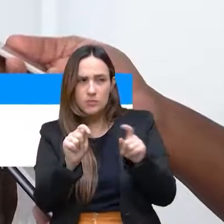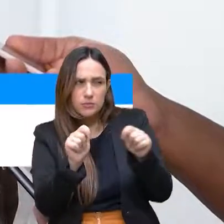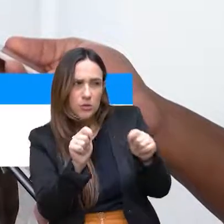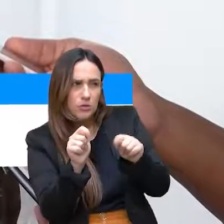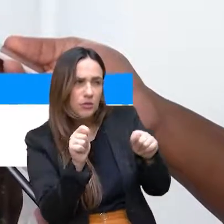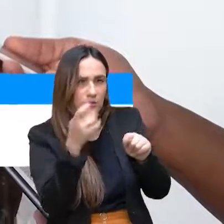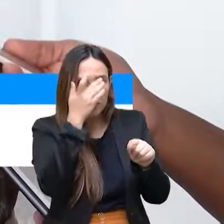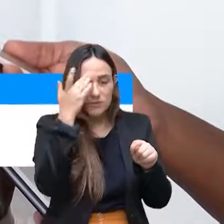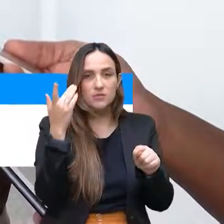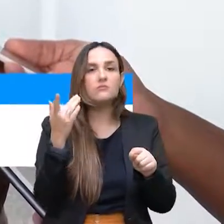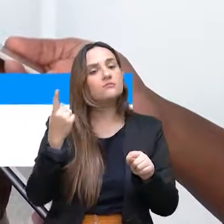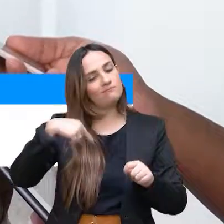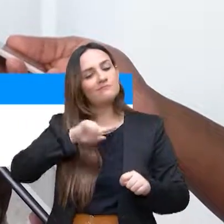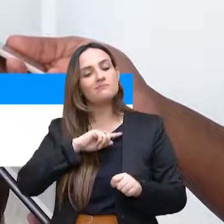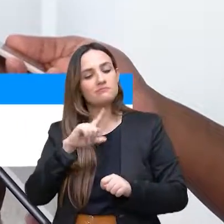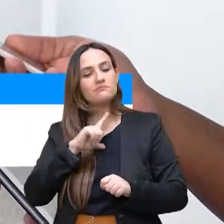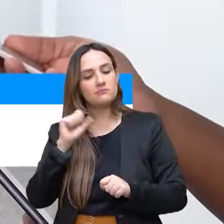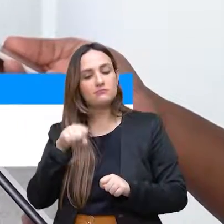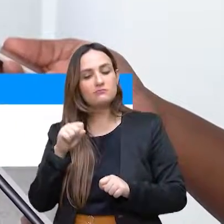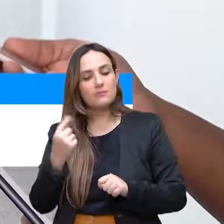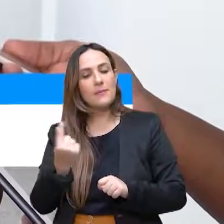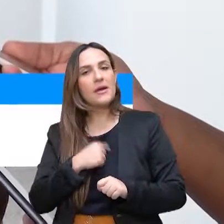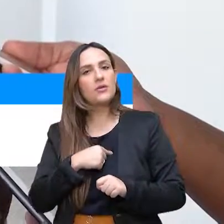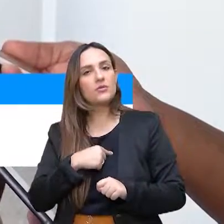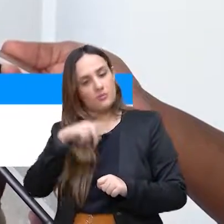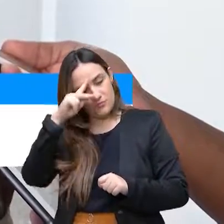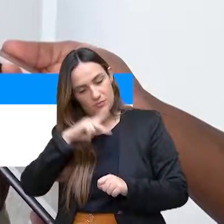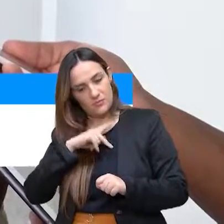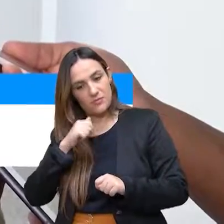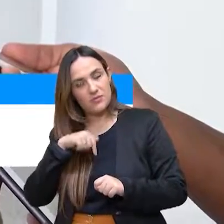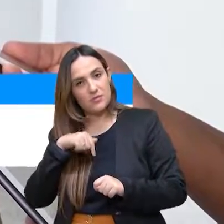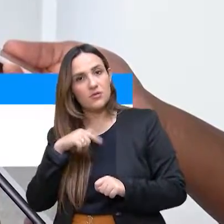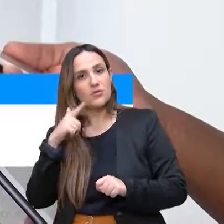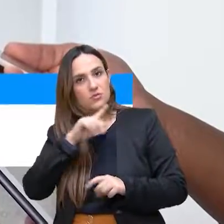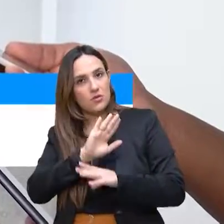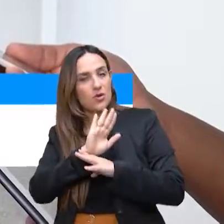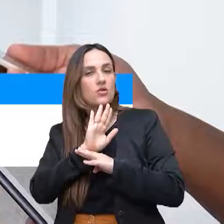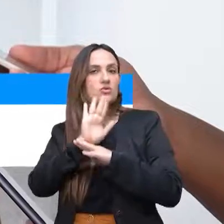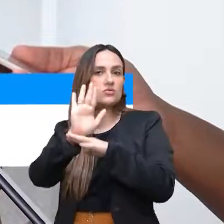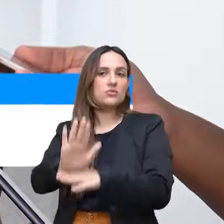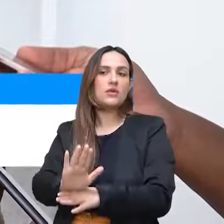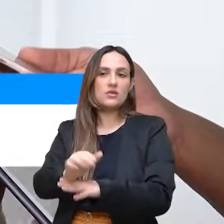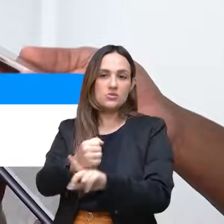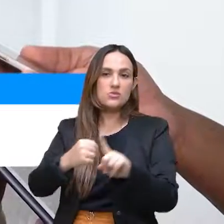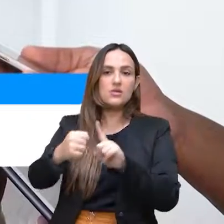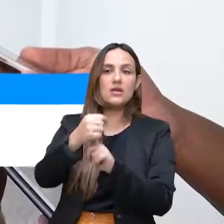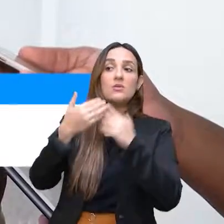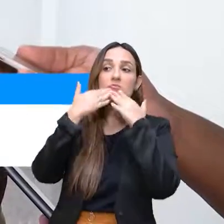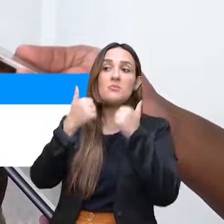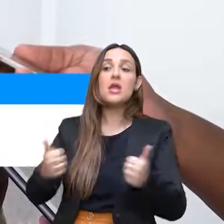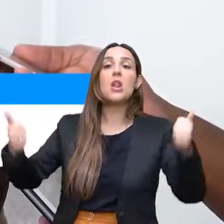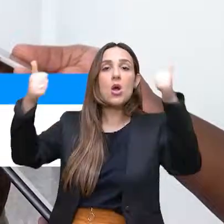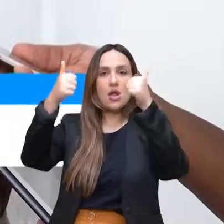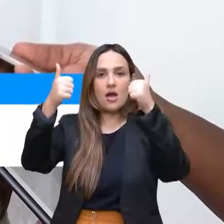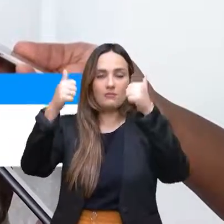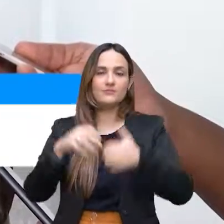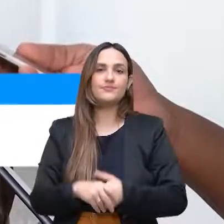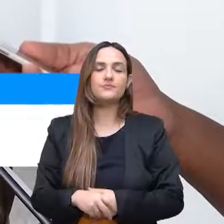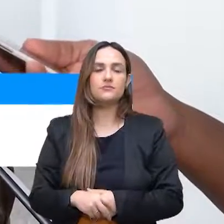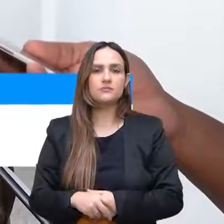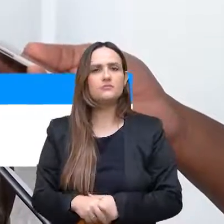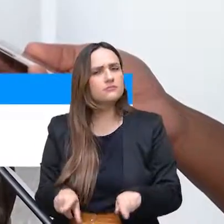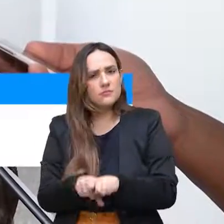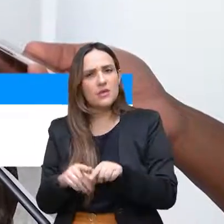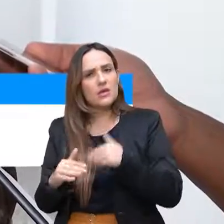de limpando os ambientes, através de controles, enfim. Demos o nosso quinhão para que a sociedade pudesse